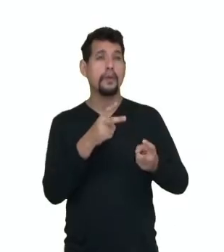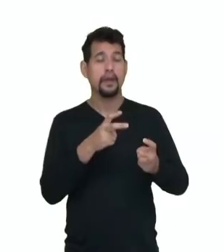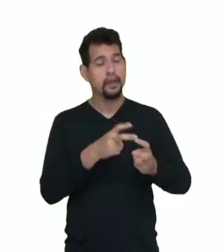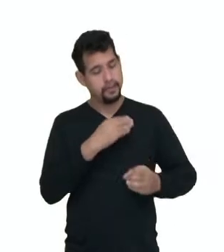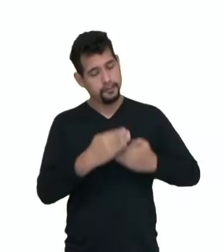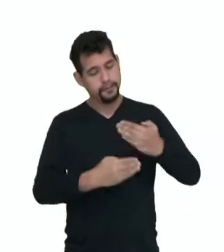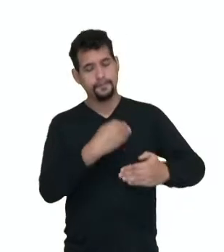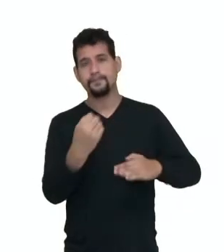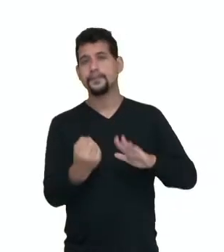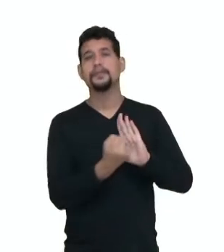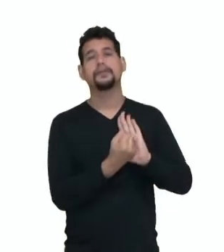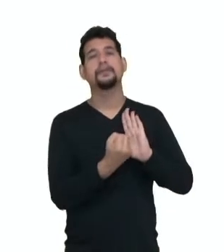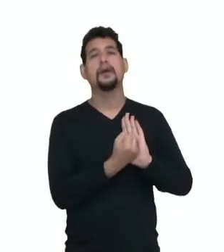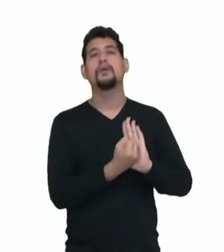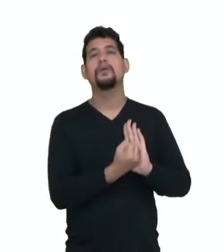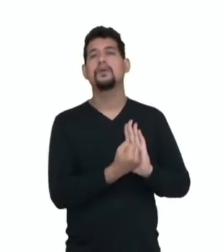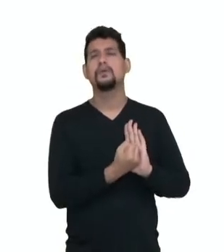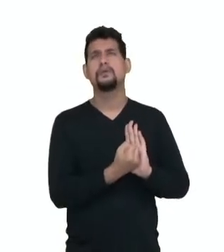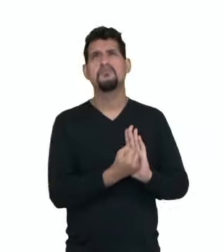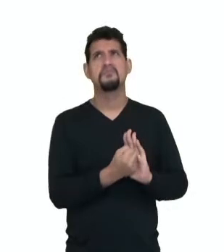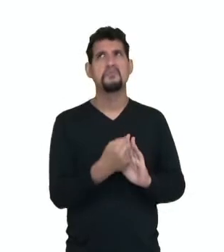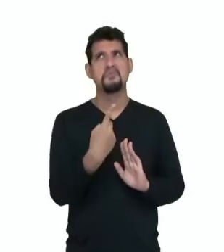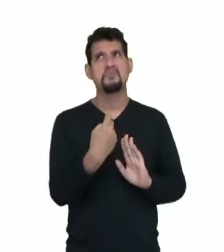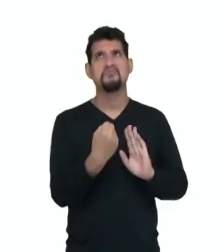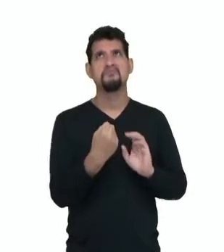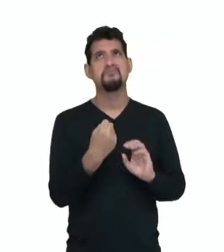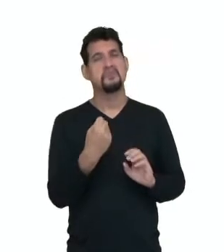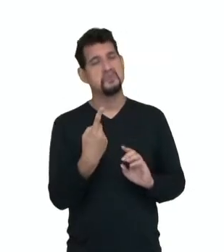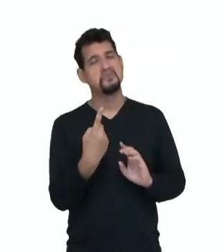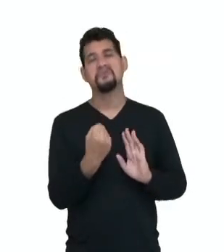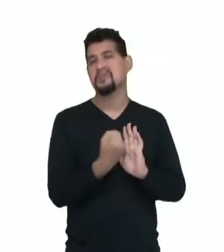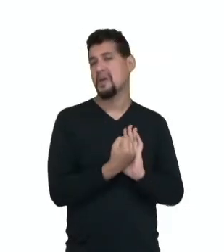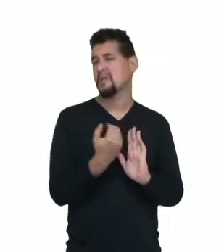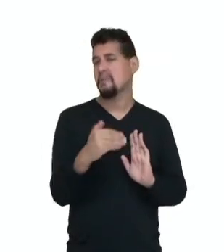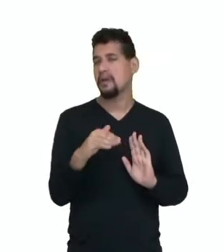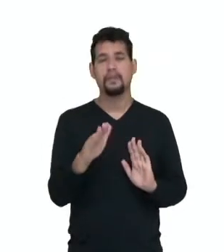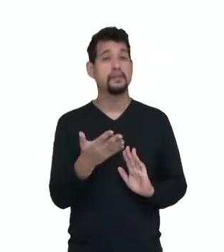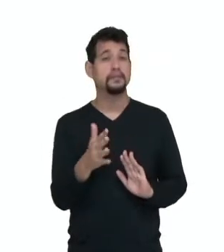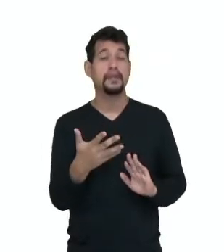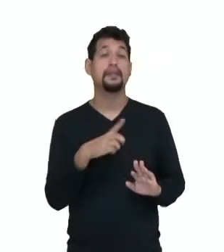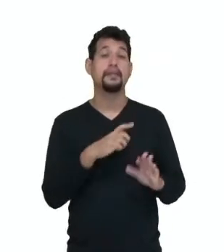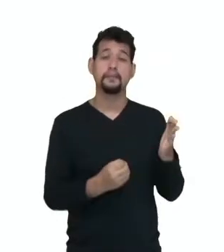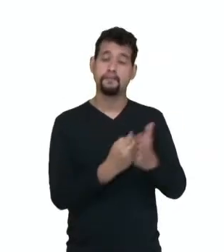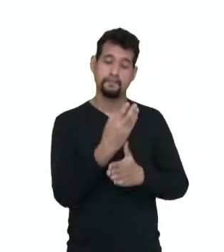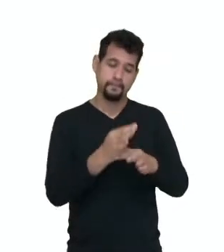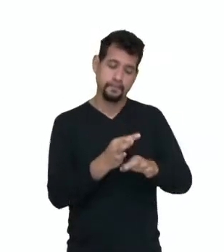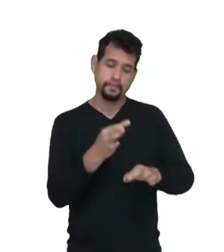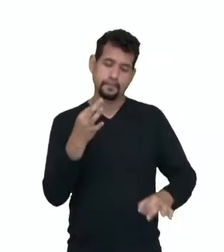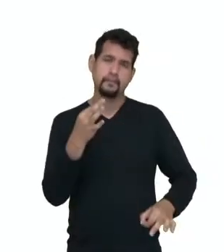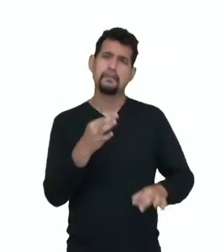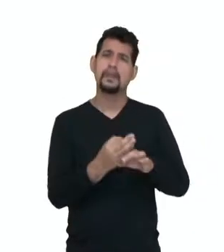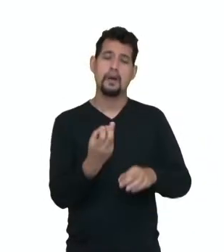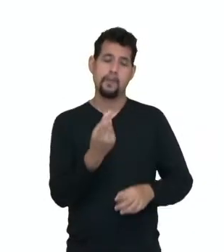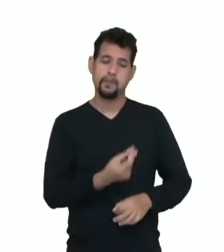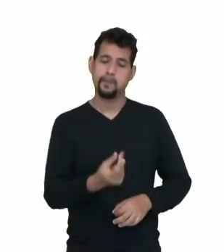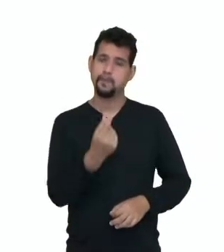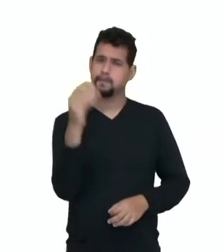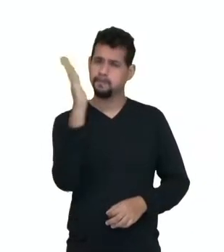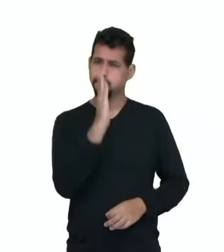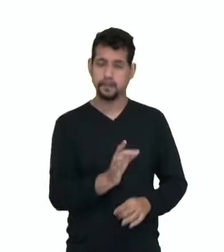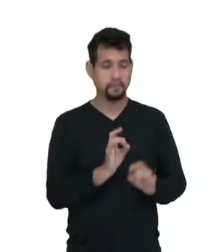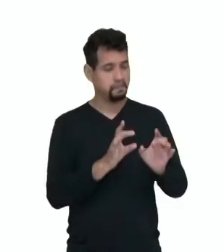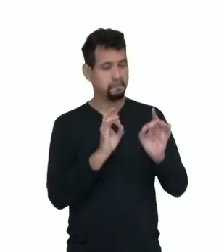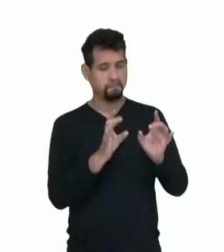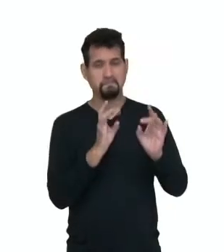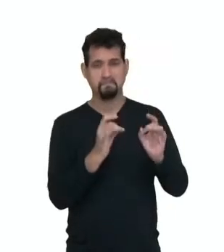do século, de um século e meio, a cana-de-açúcar então representou o principal produto então da economia do Brasil. O